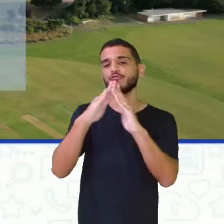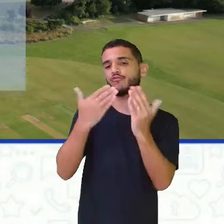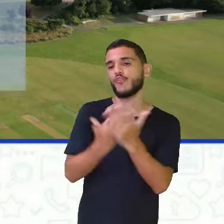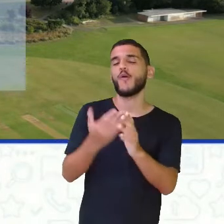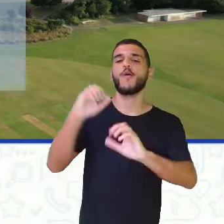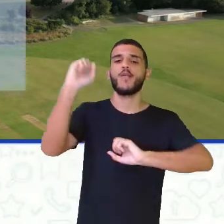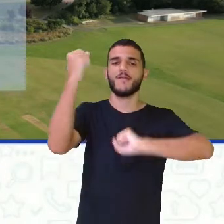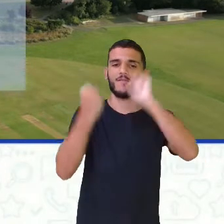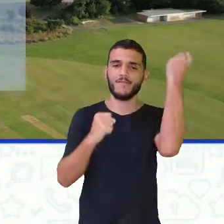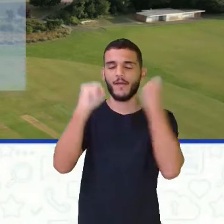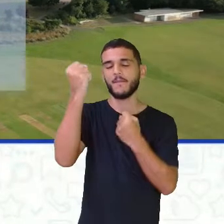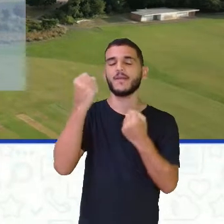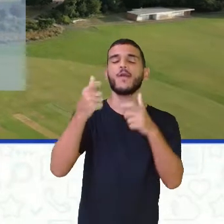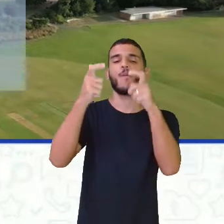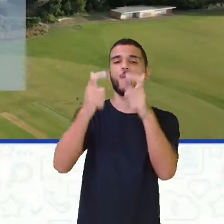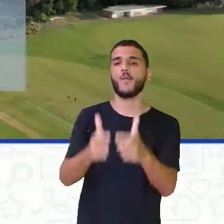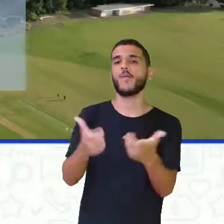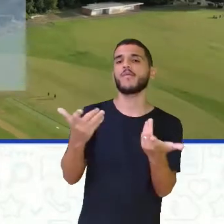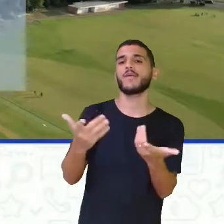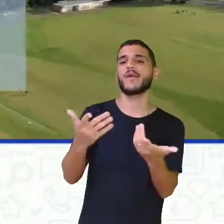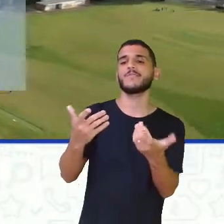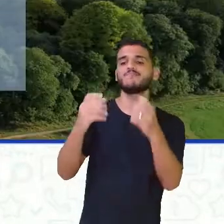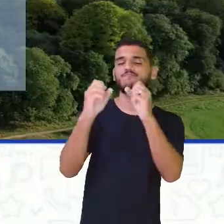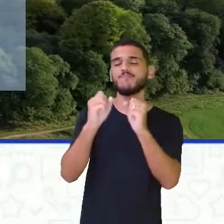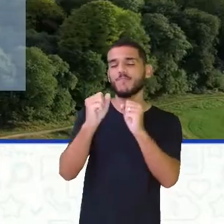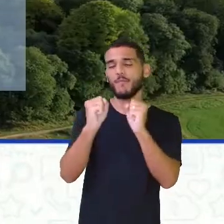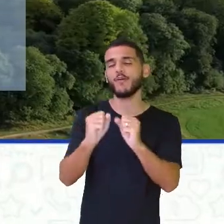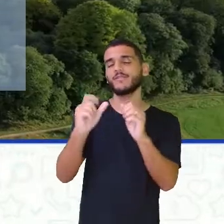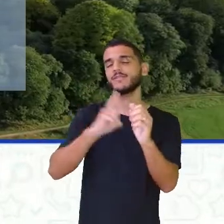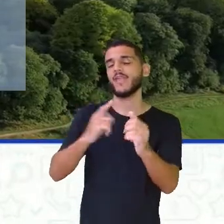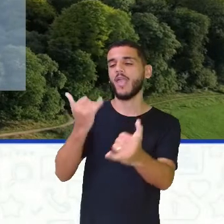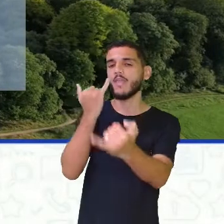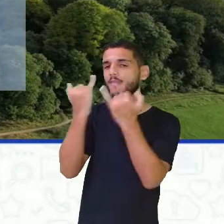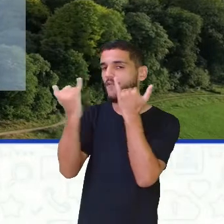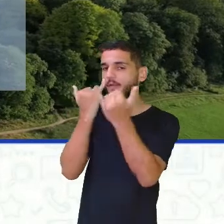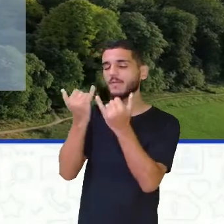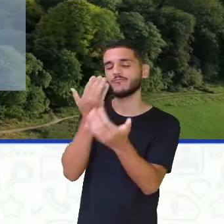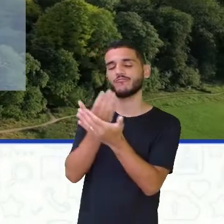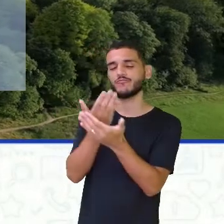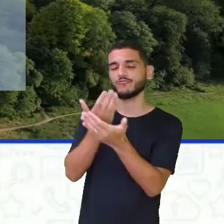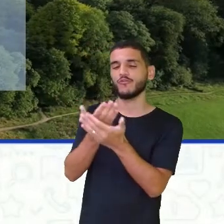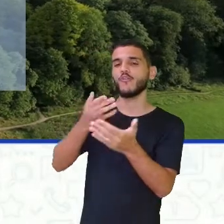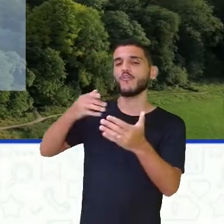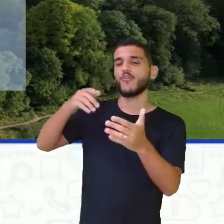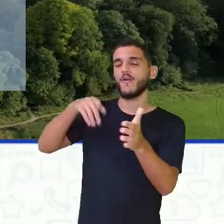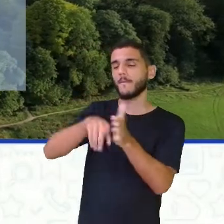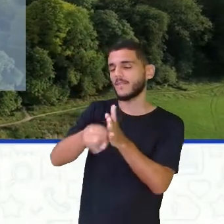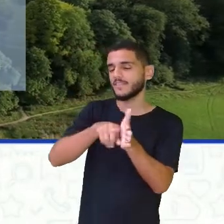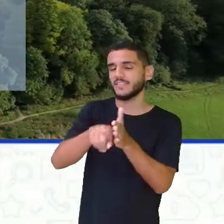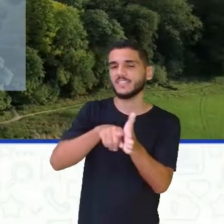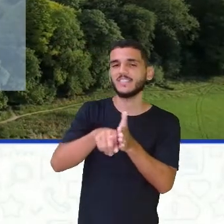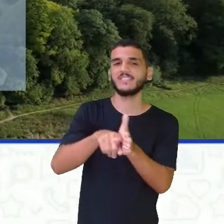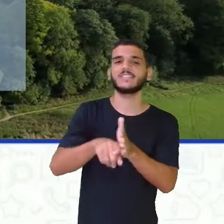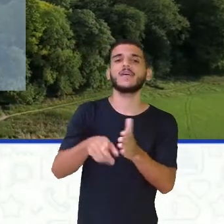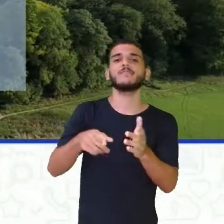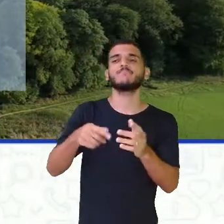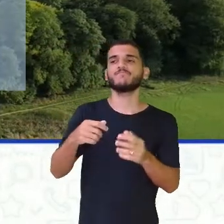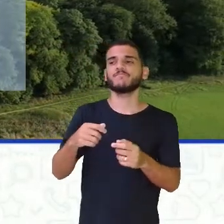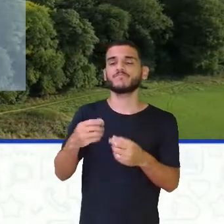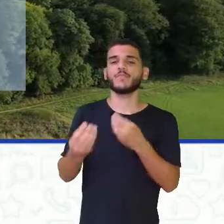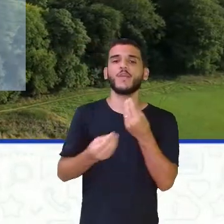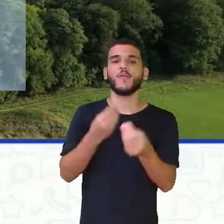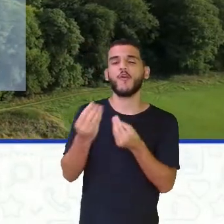sonoro pode proporcionar informações, estudos e pesquisas de ordem ecológica, histórica,